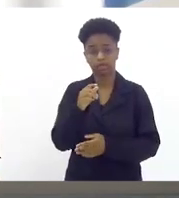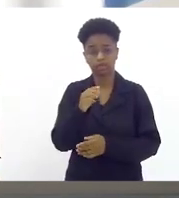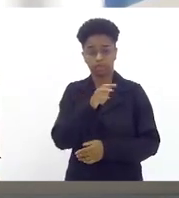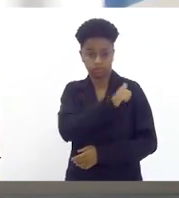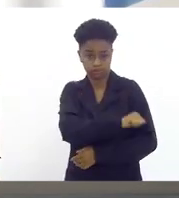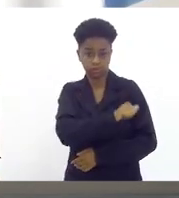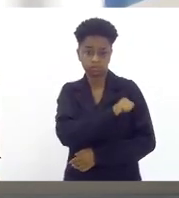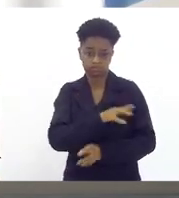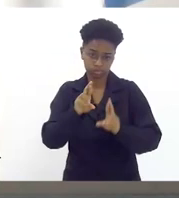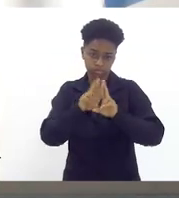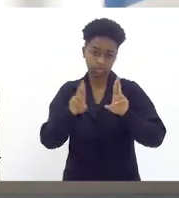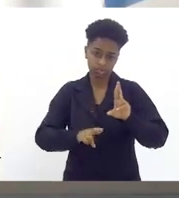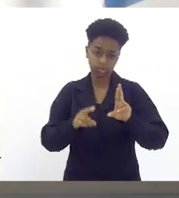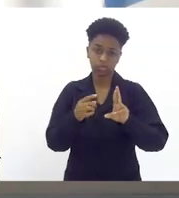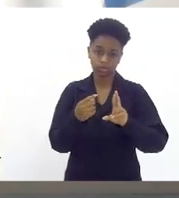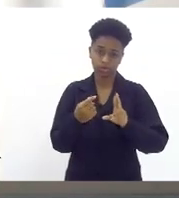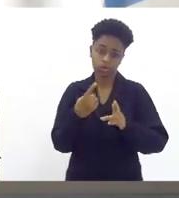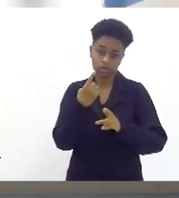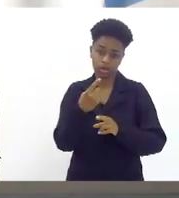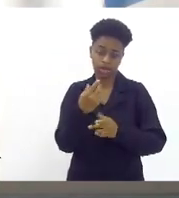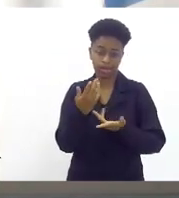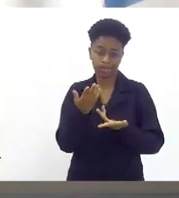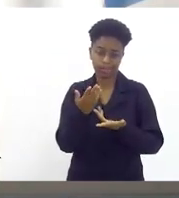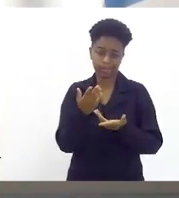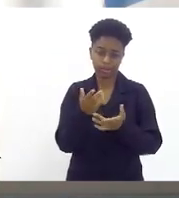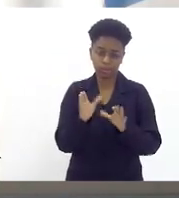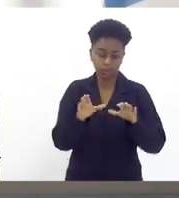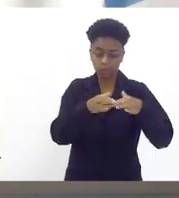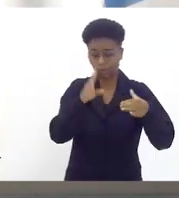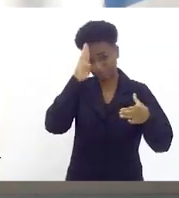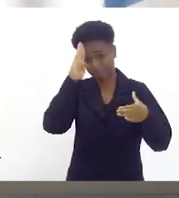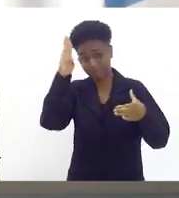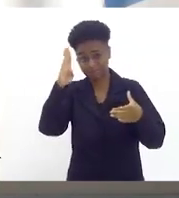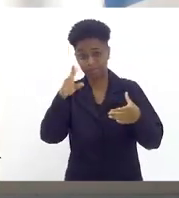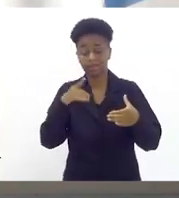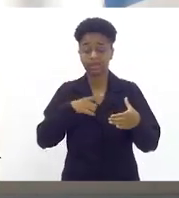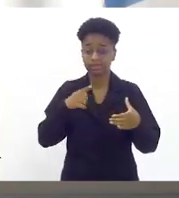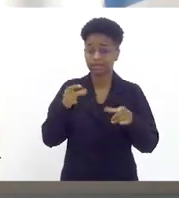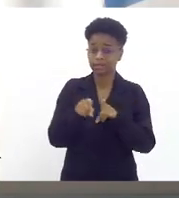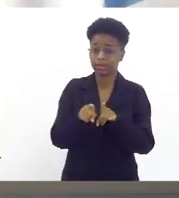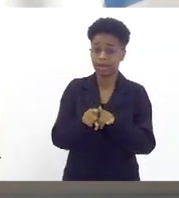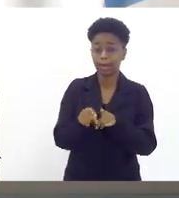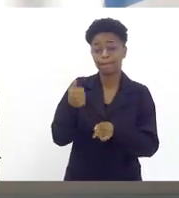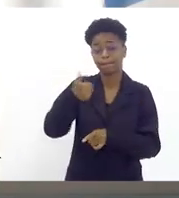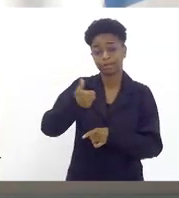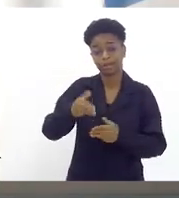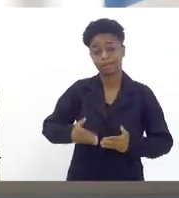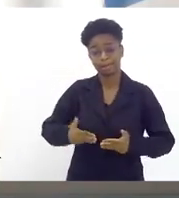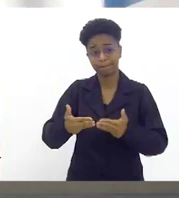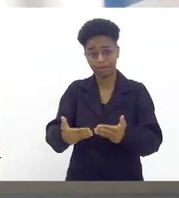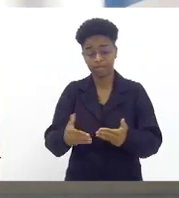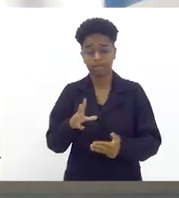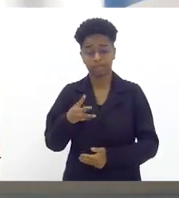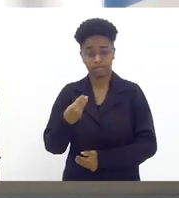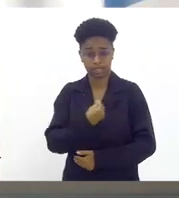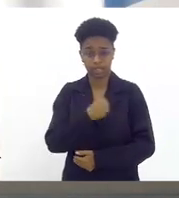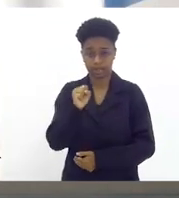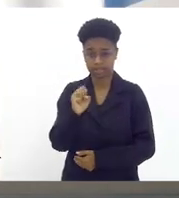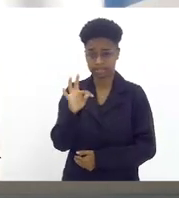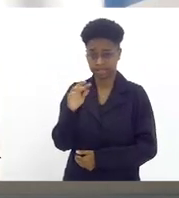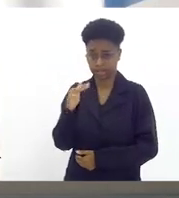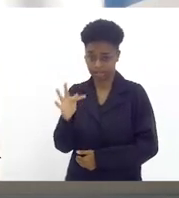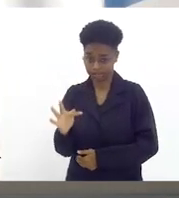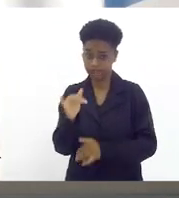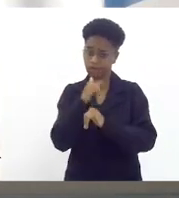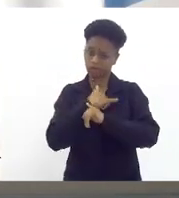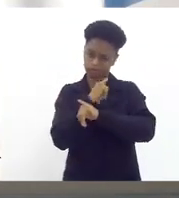das maiores universidades públicas do país, que será a nossa primeira ministra transexual do STF, eu digo isso para ela há muito tempo,